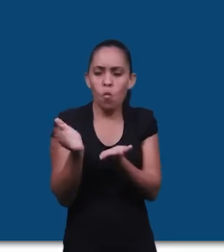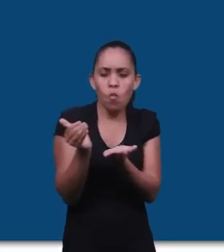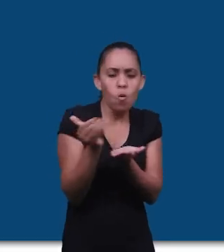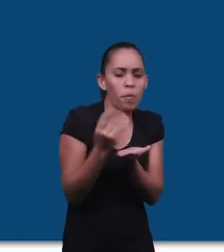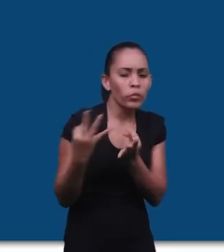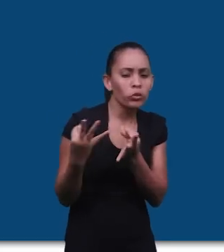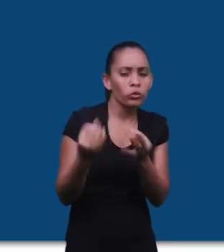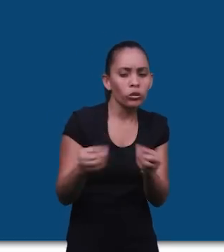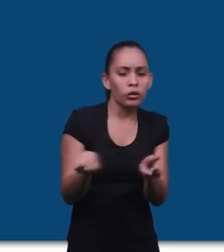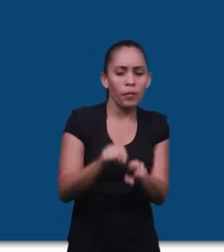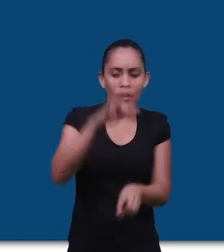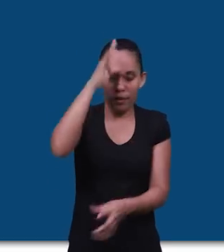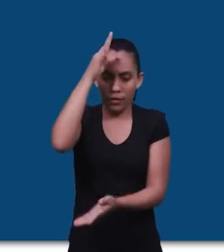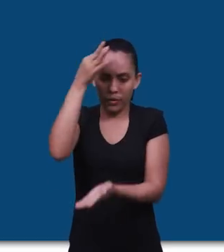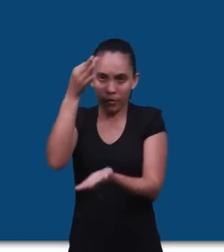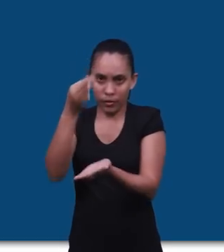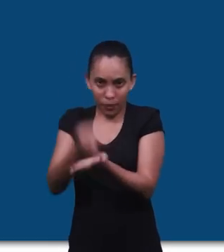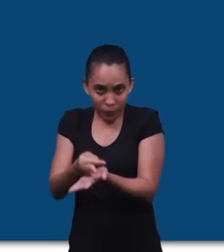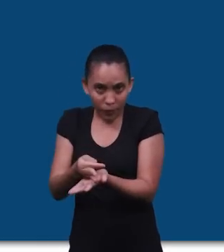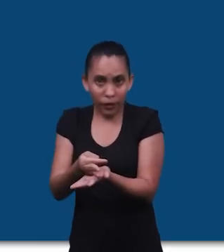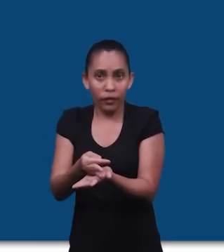na fé,